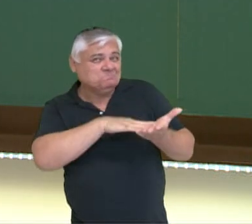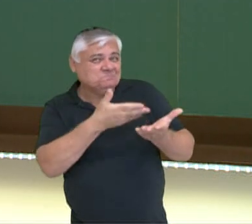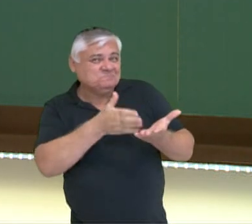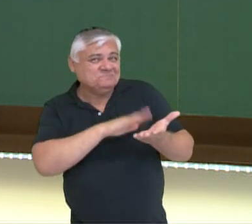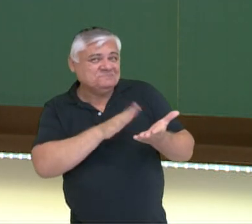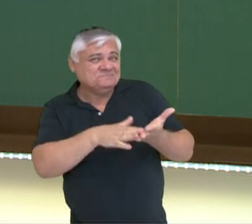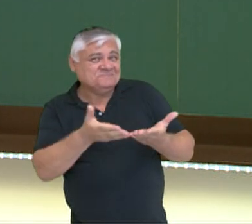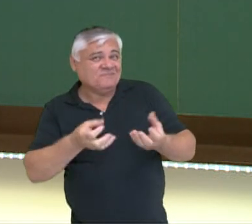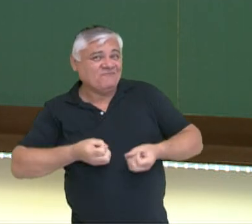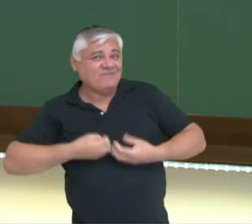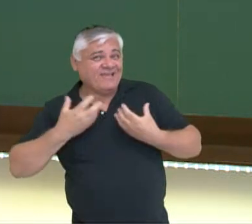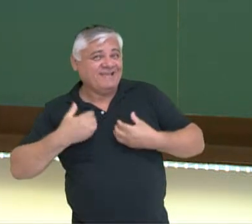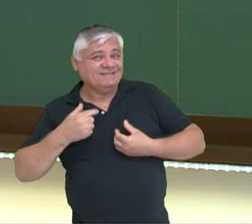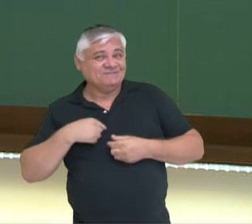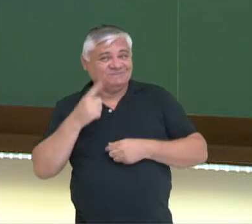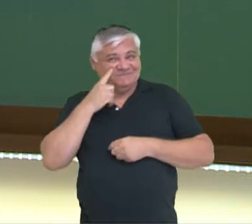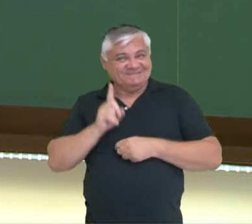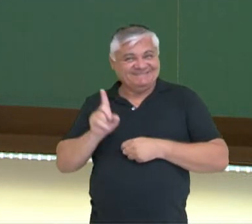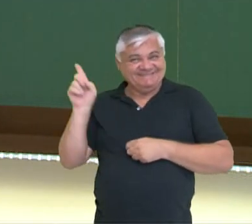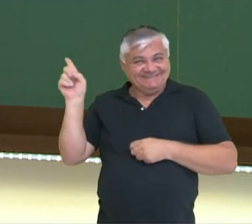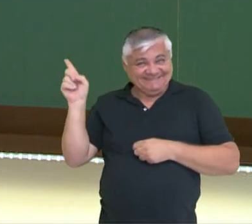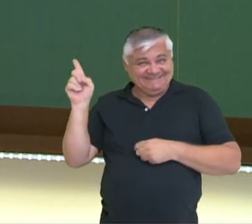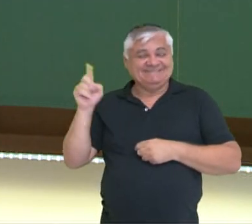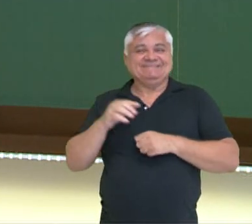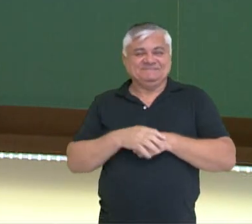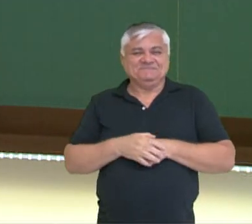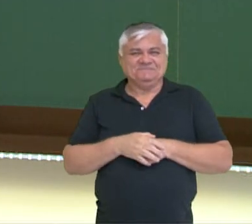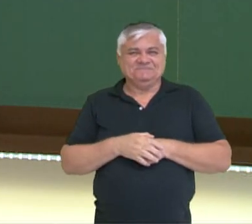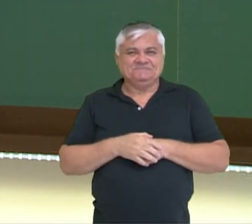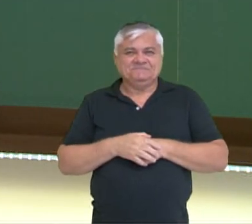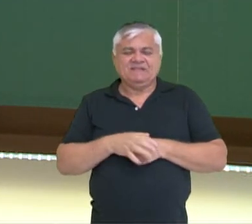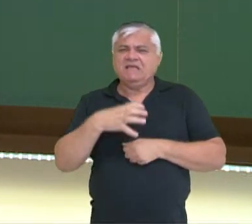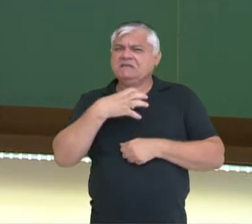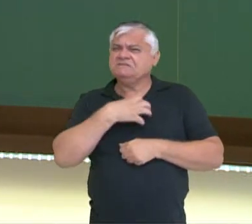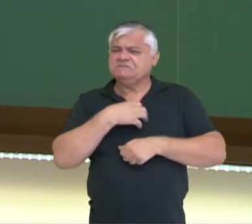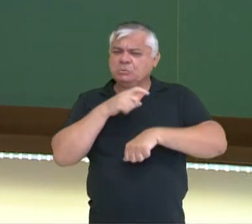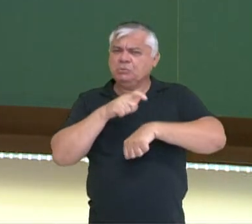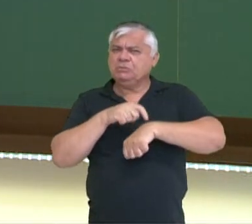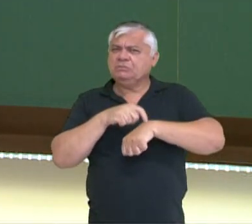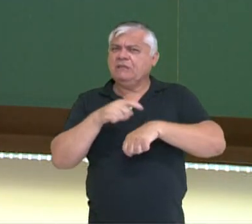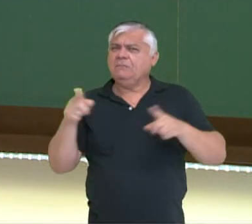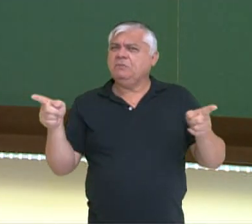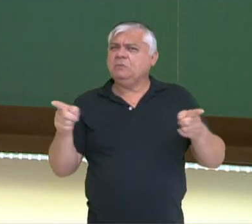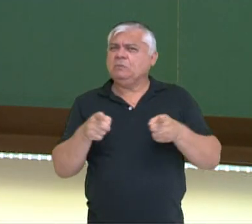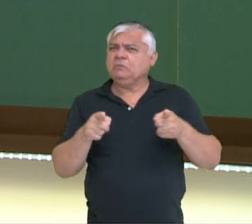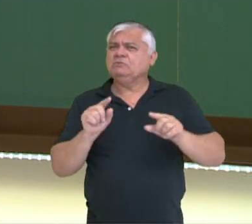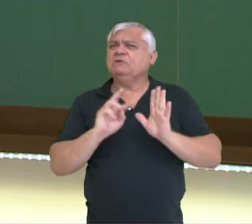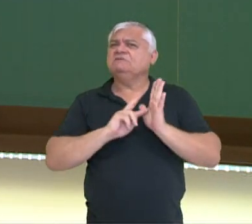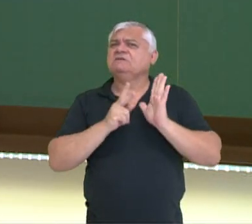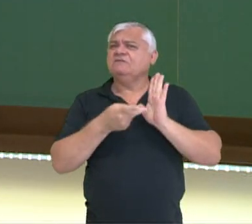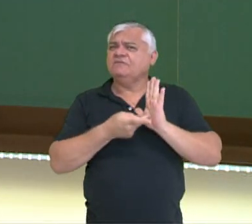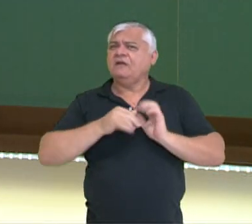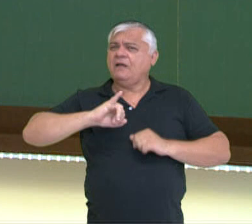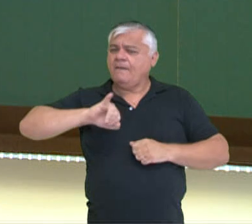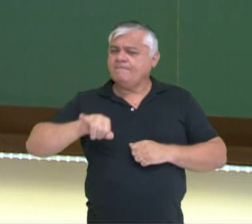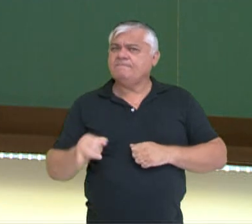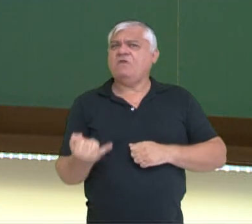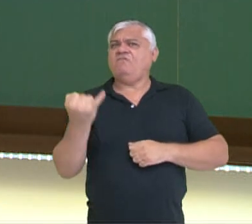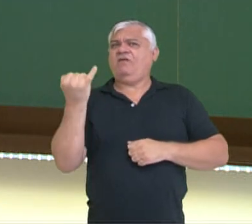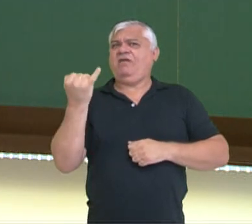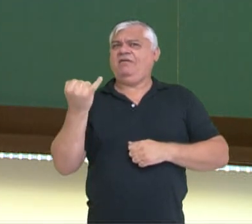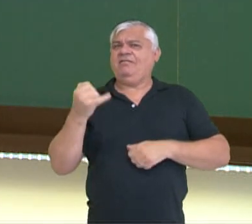verso, sentir que o tempo é corto. Significa aproveitar melhor o